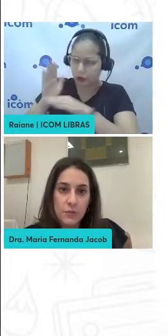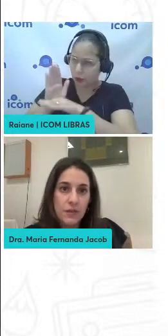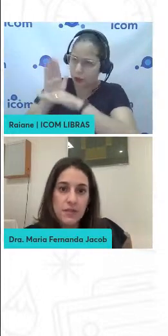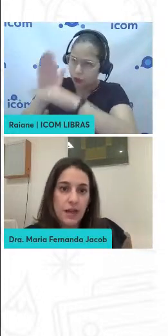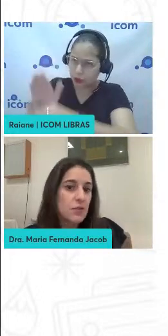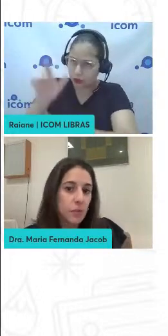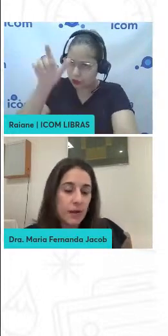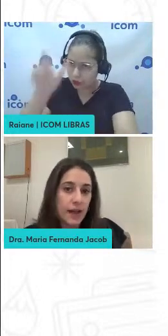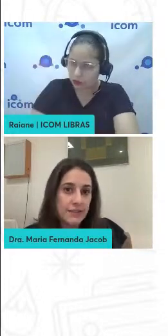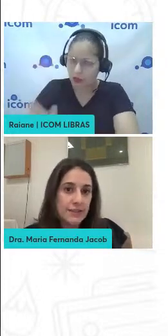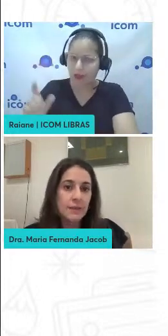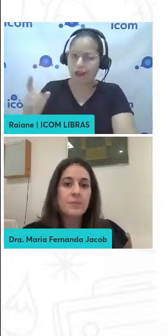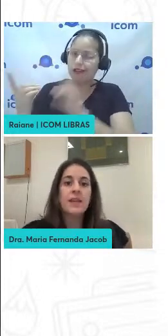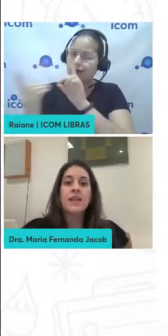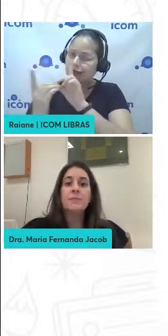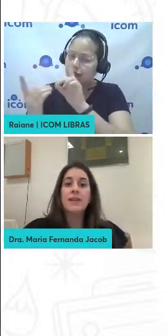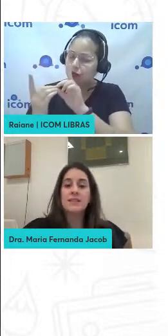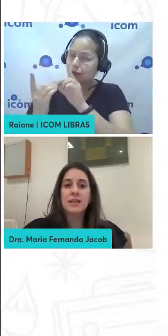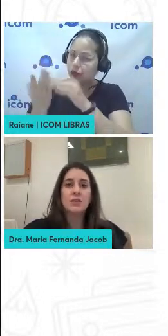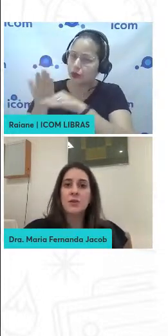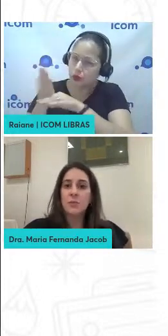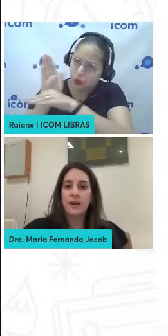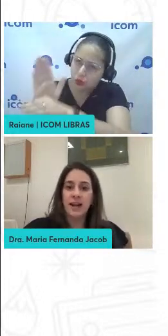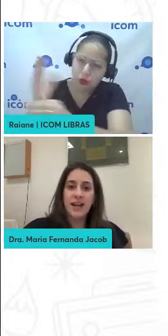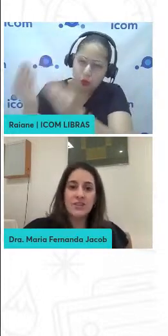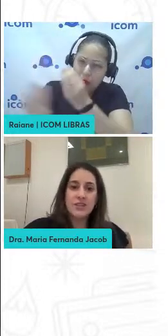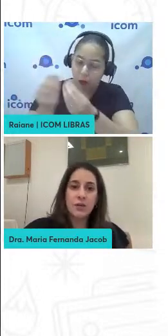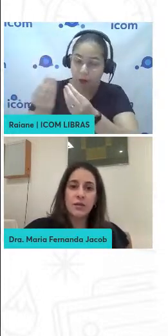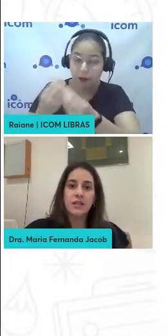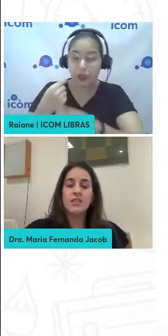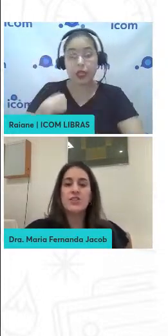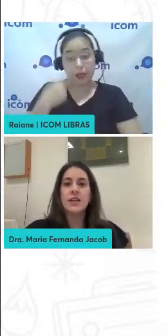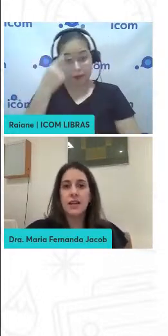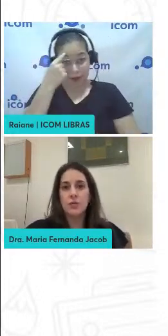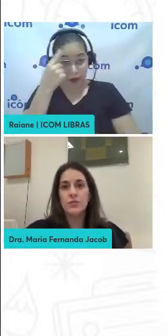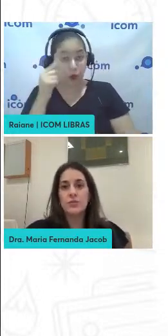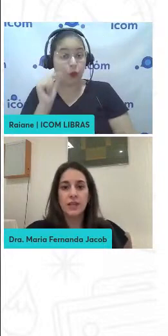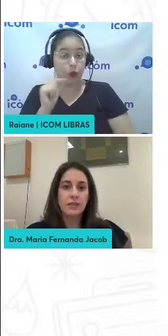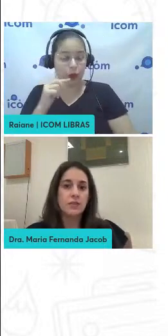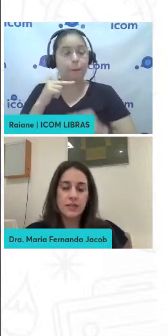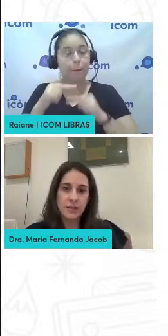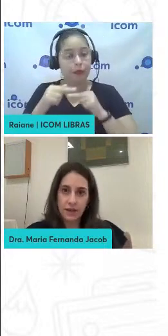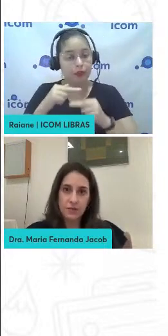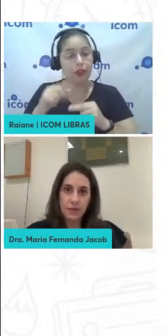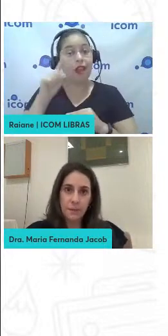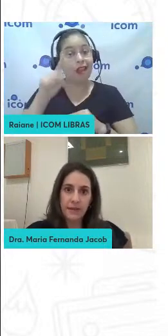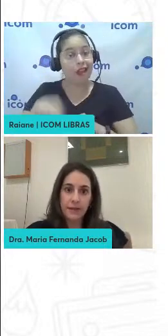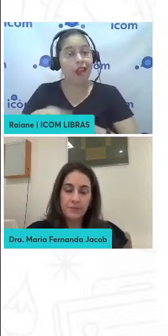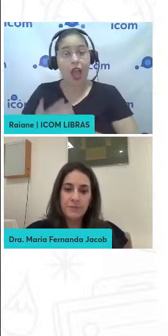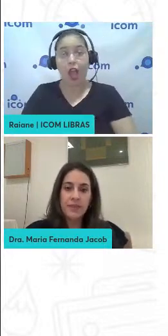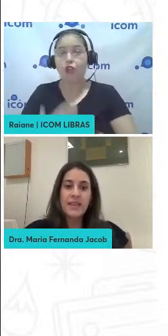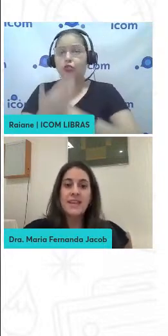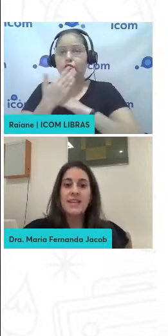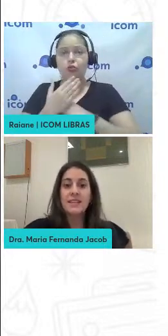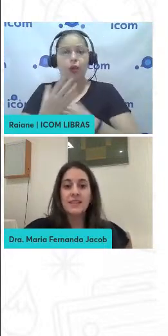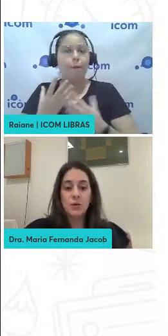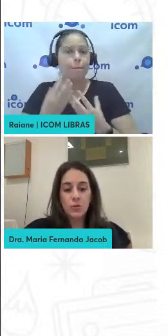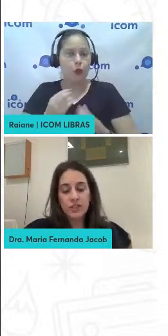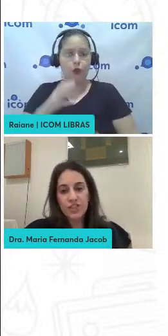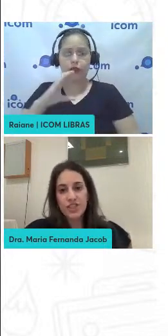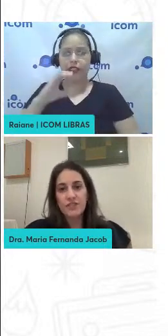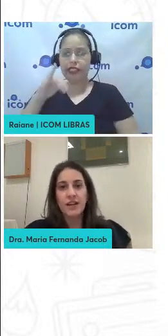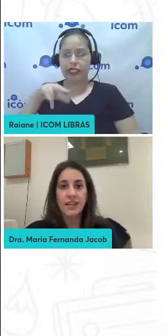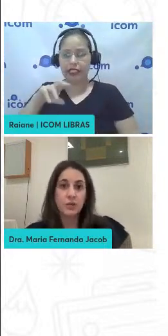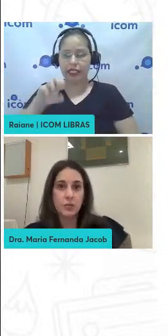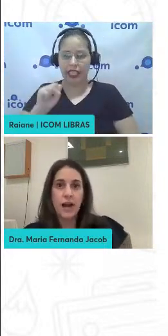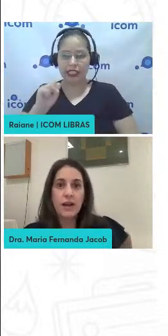atendimento do nosso paciente com Pilates? Pensando que o Pilates é um grande recurso dentro da cinesioterapia. Então,